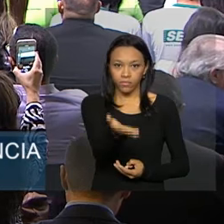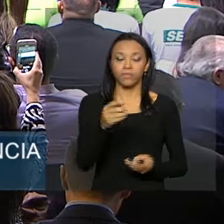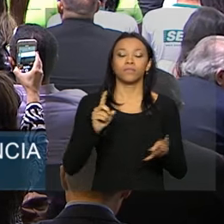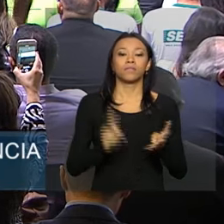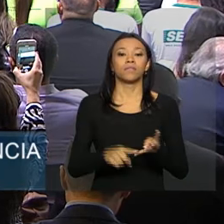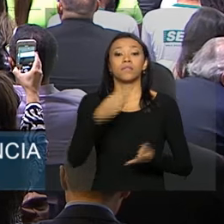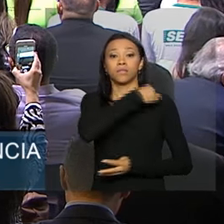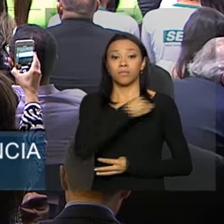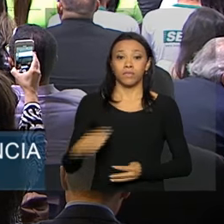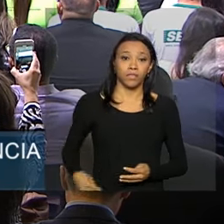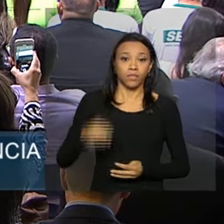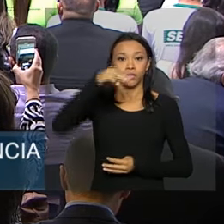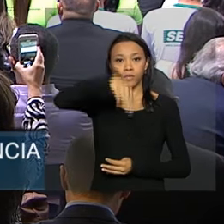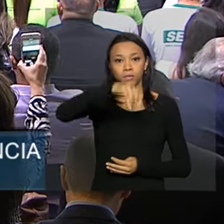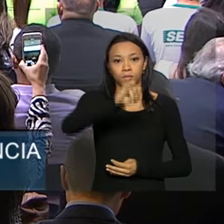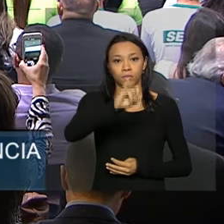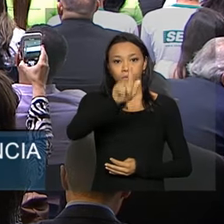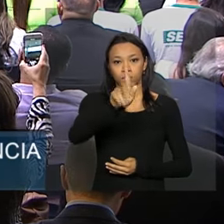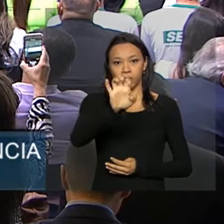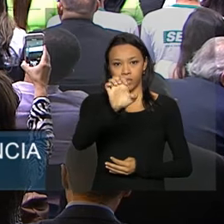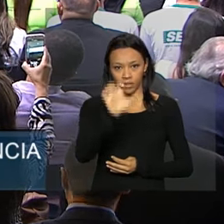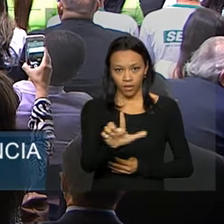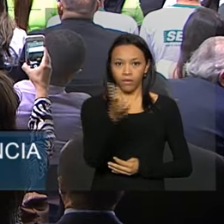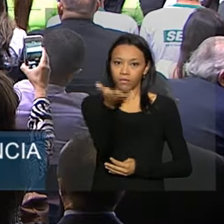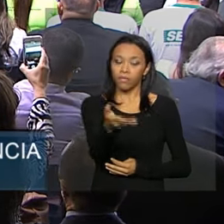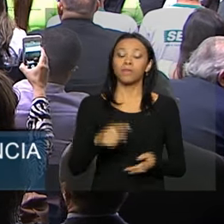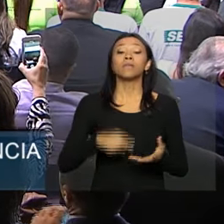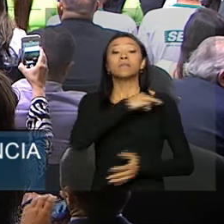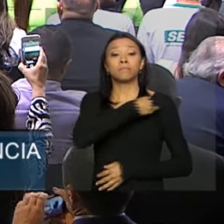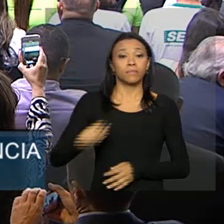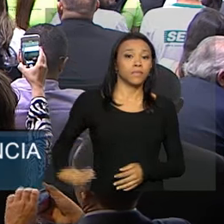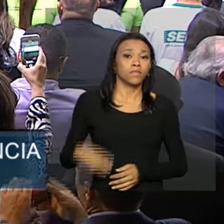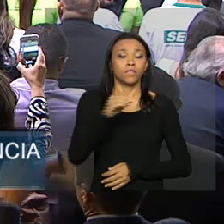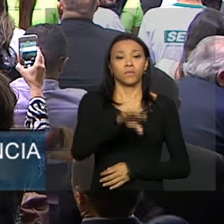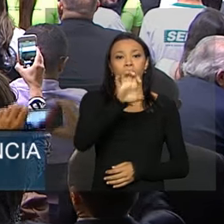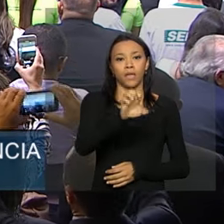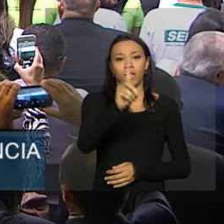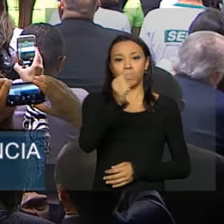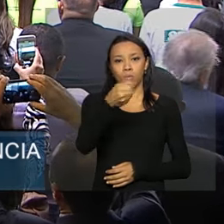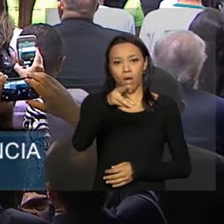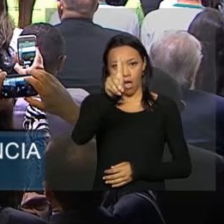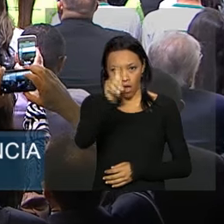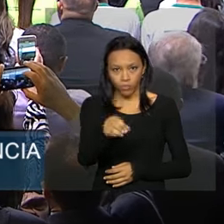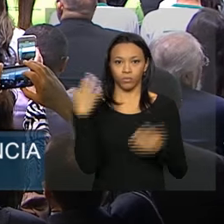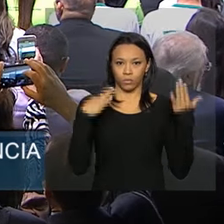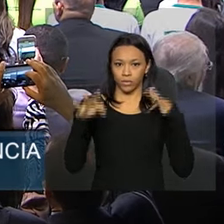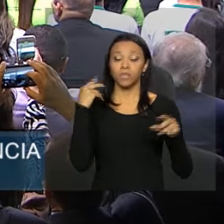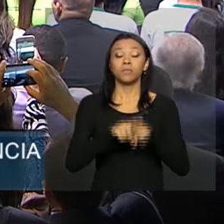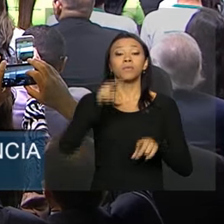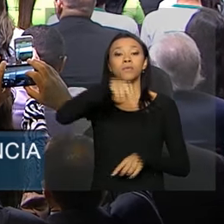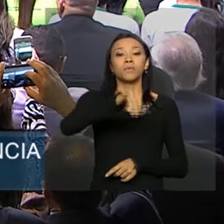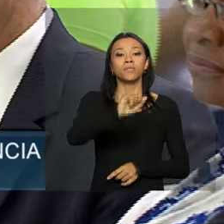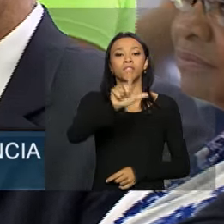Exterior, Miguel Rosseto, do Trabalho e Previdência Social, Henrique Eduardo Alves, do Turismo, Nilma